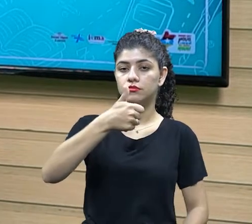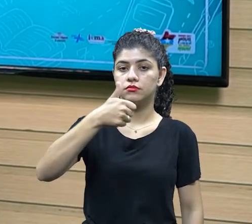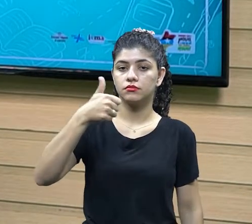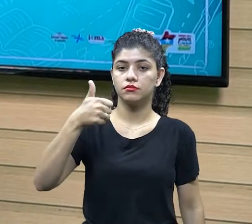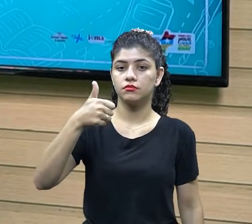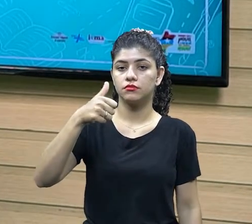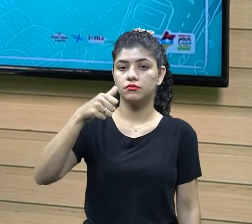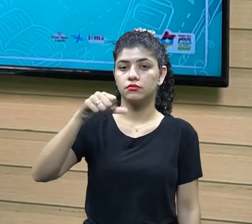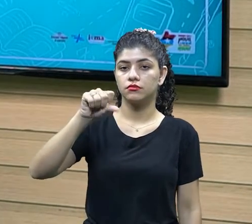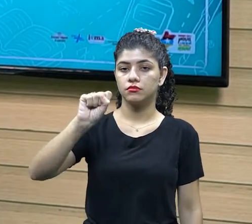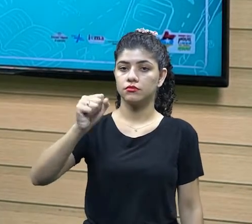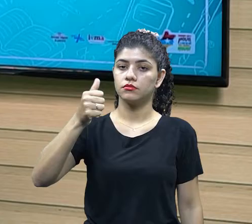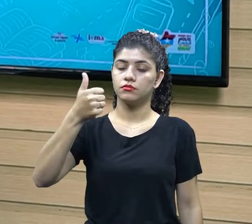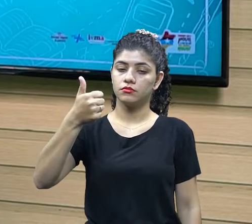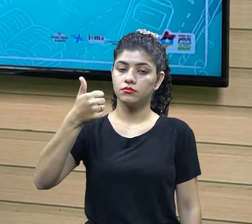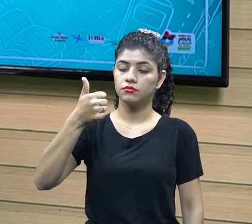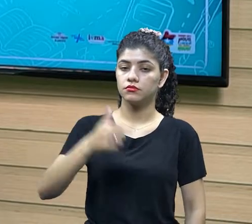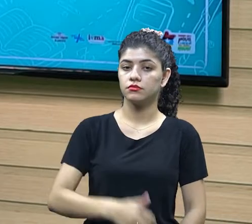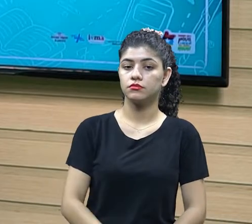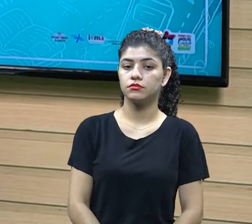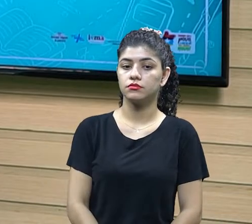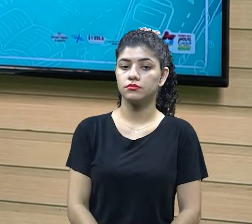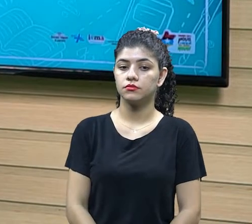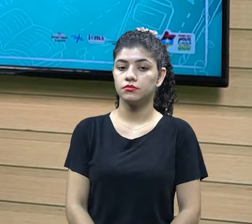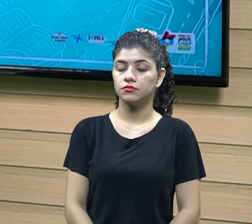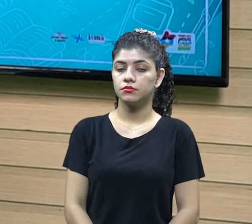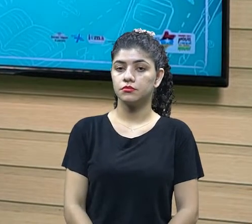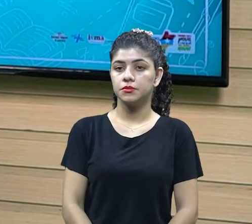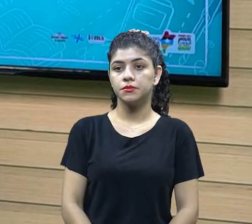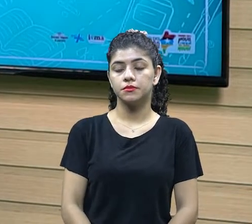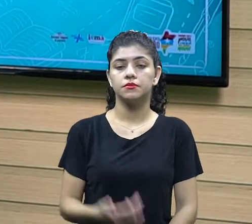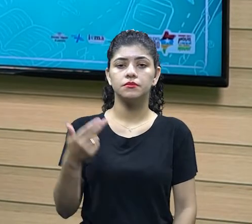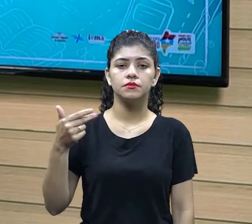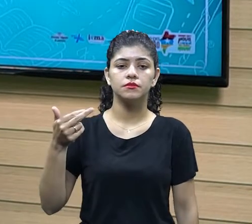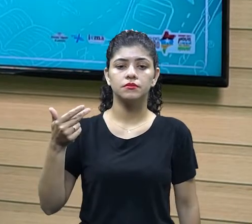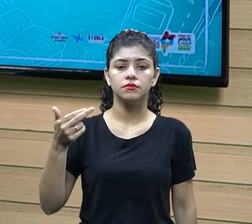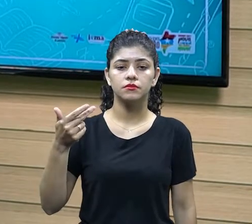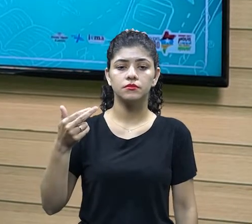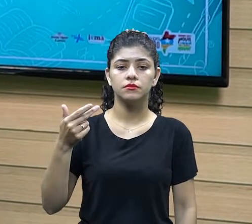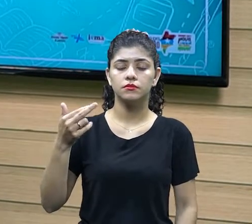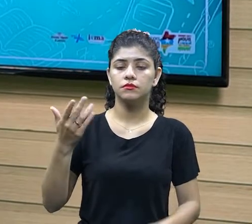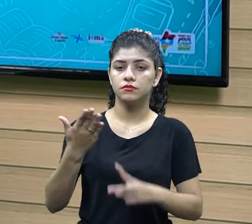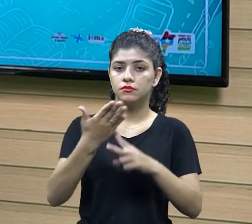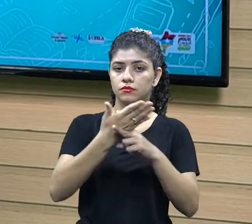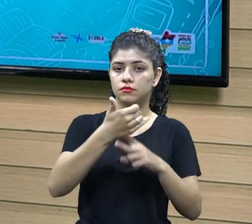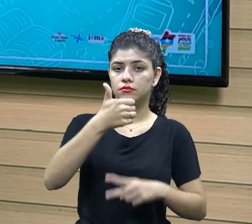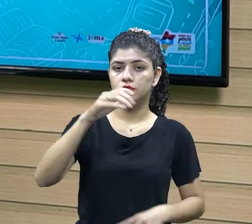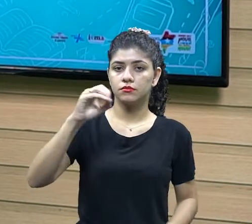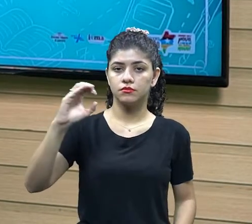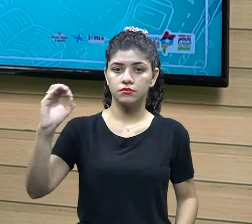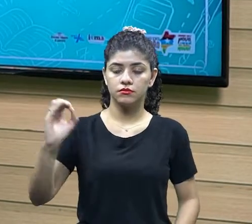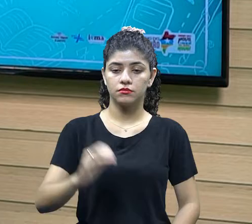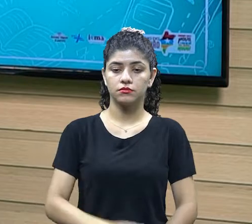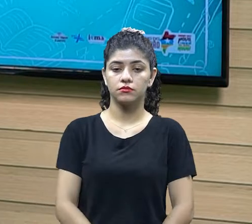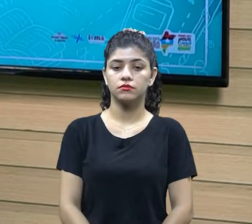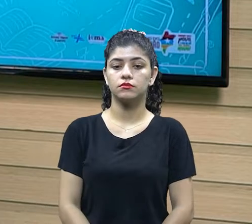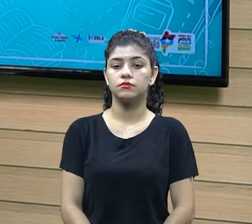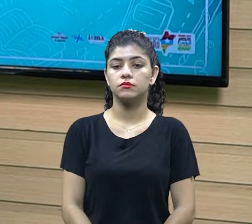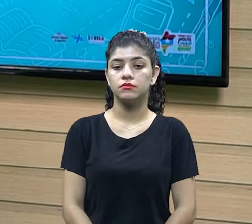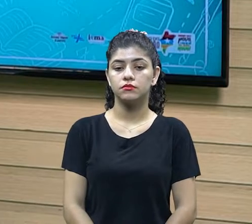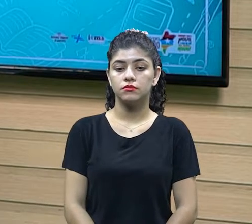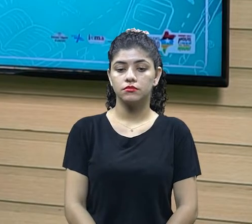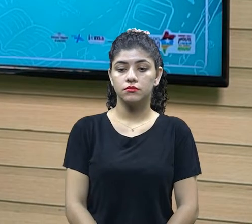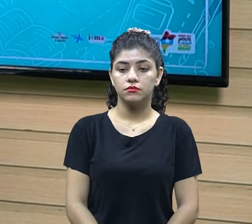por 1.181, certo? E o resultado você vai dividir por